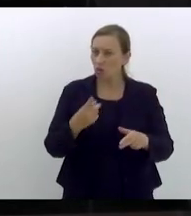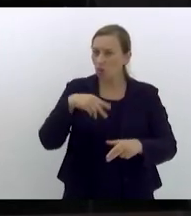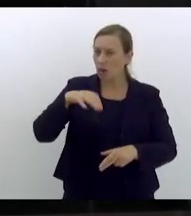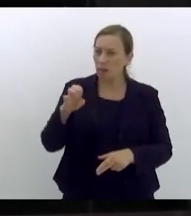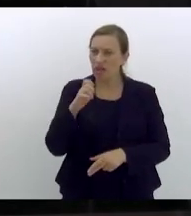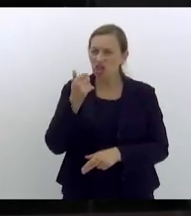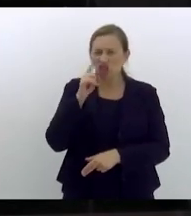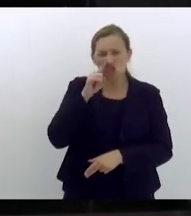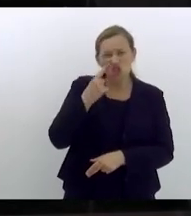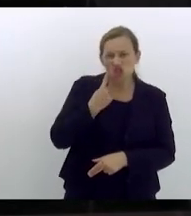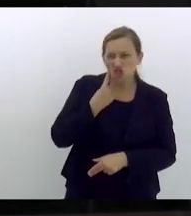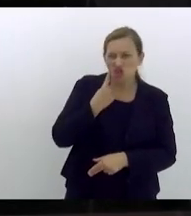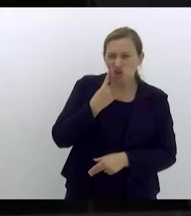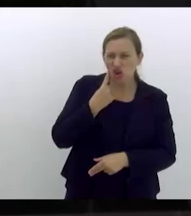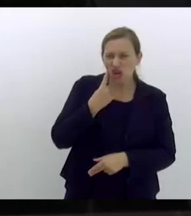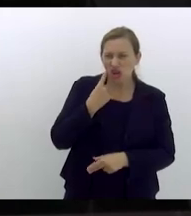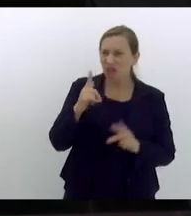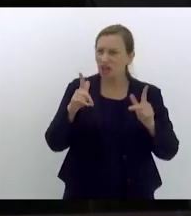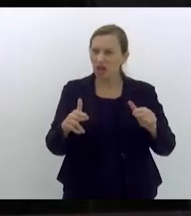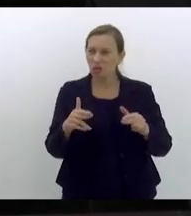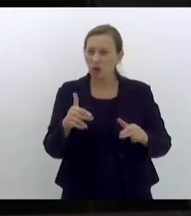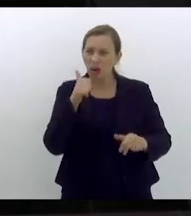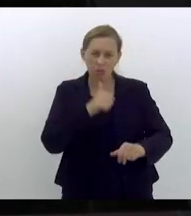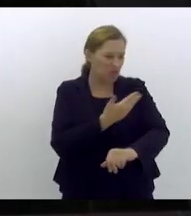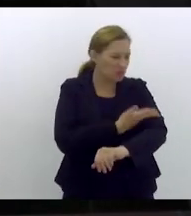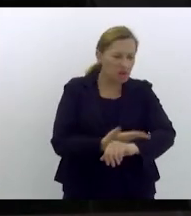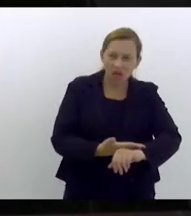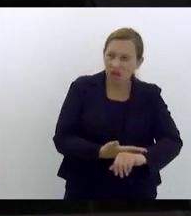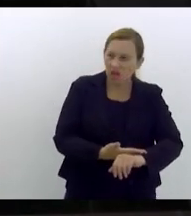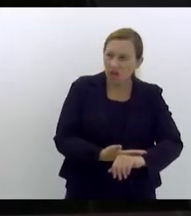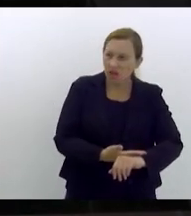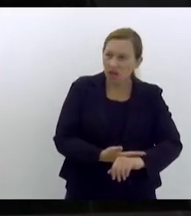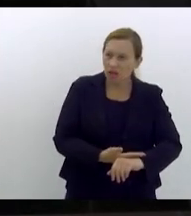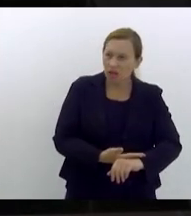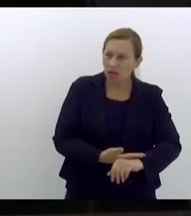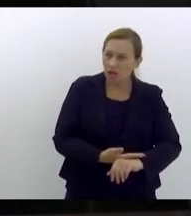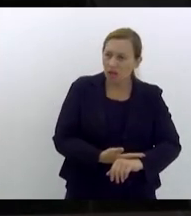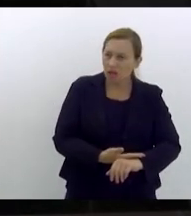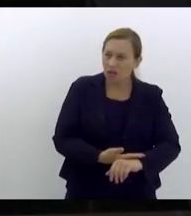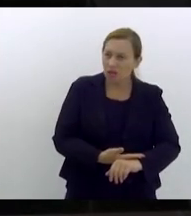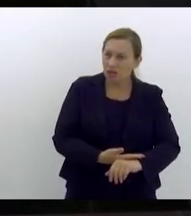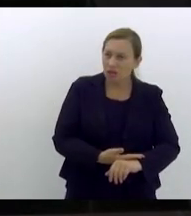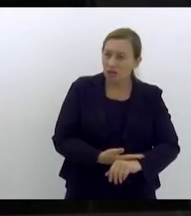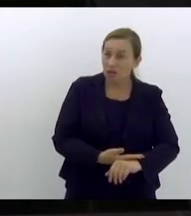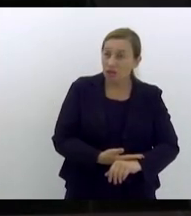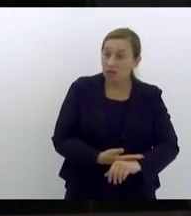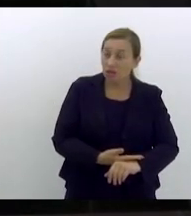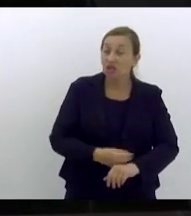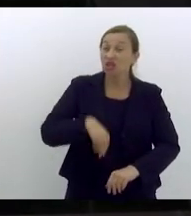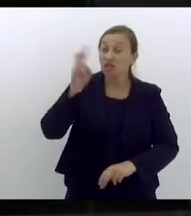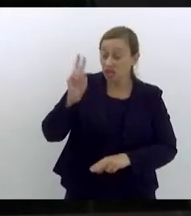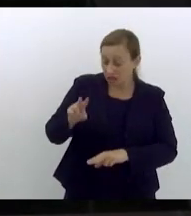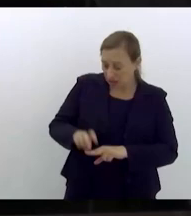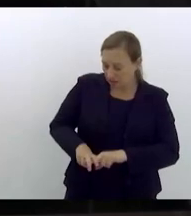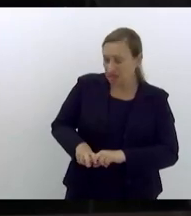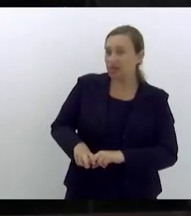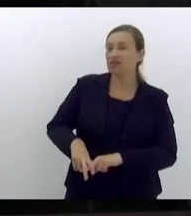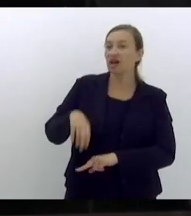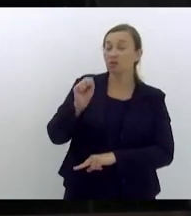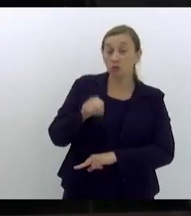chora no mami não chora como uma mãe branca isso tá na conta de quem tava sentado sim